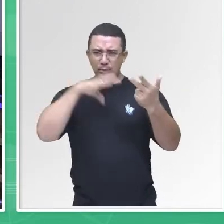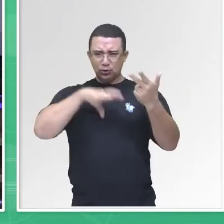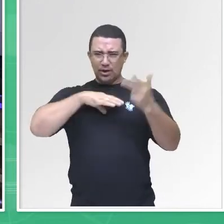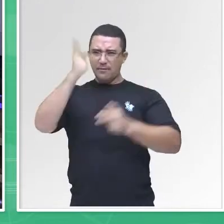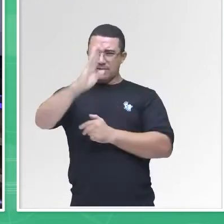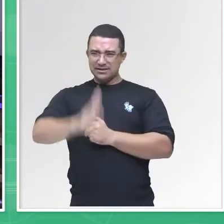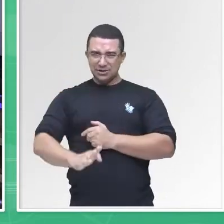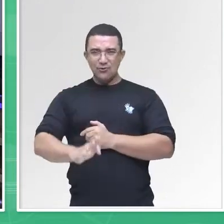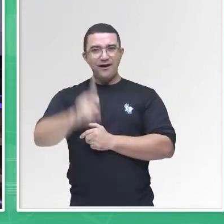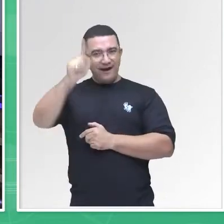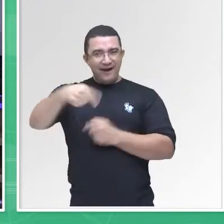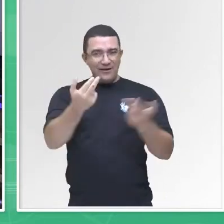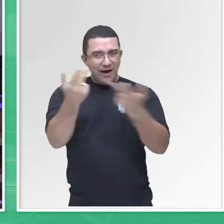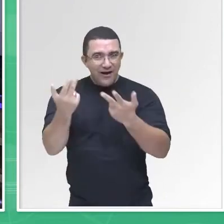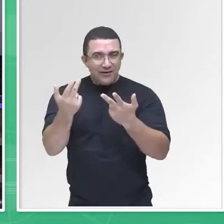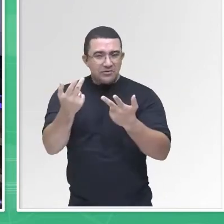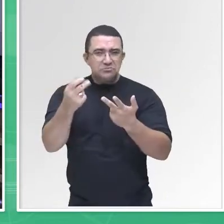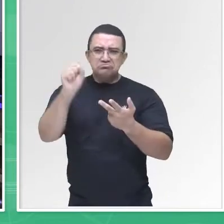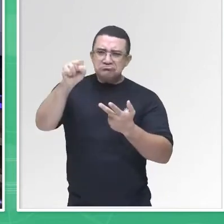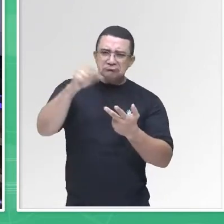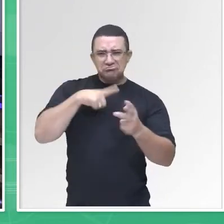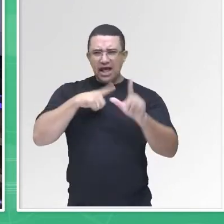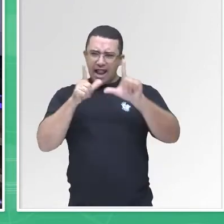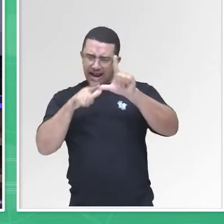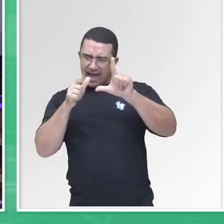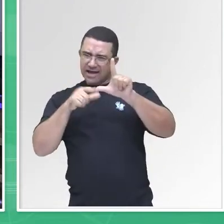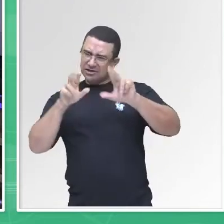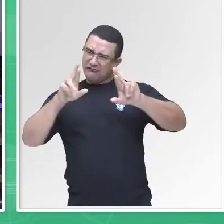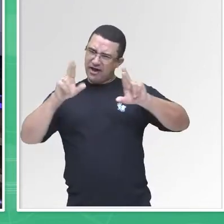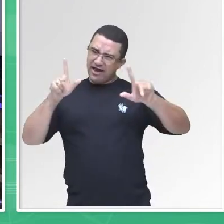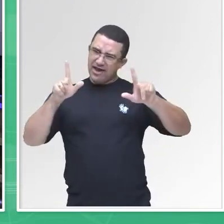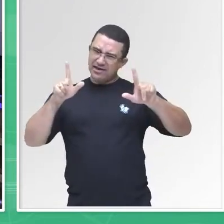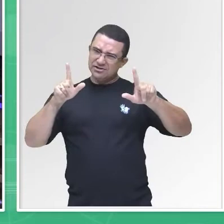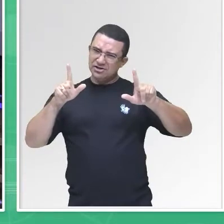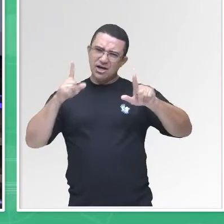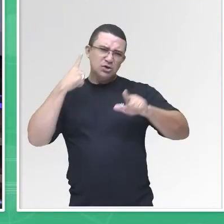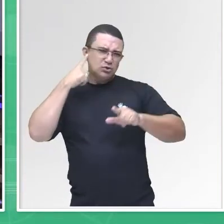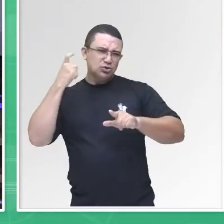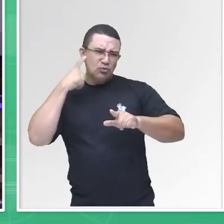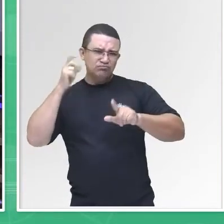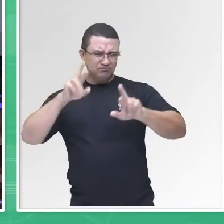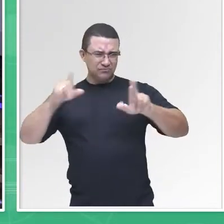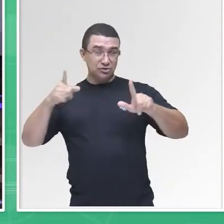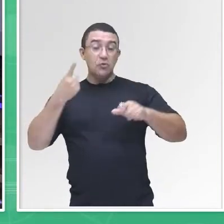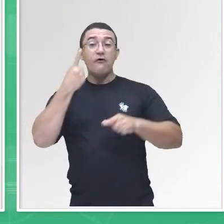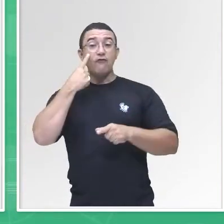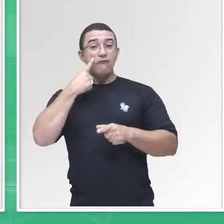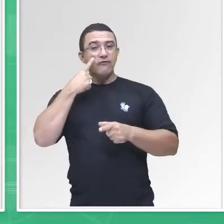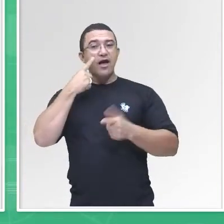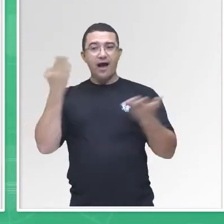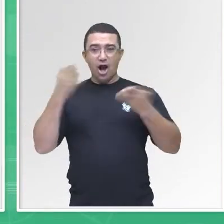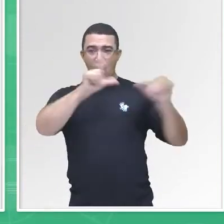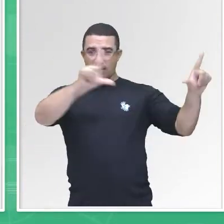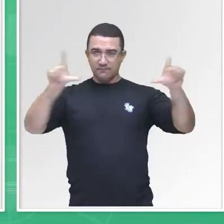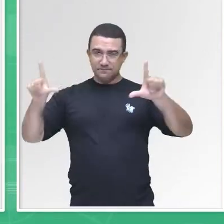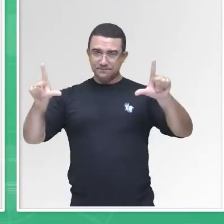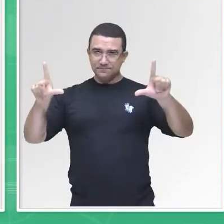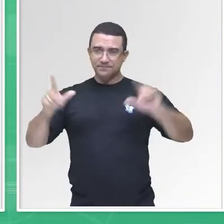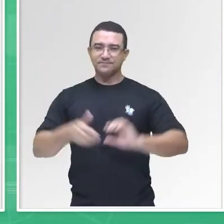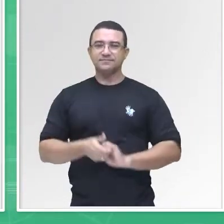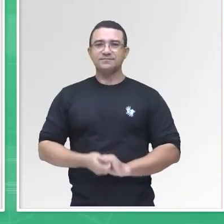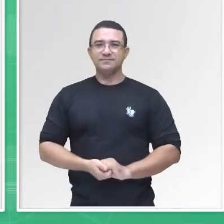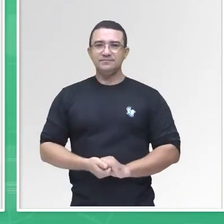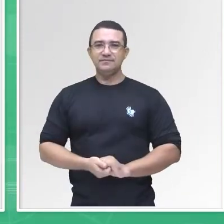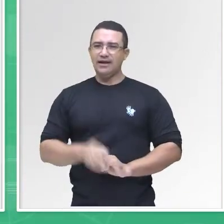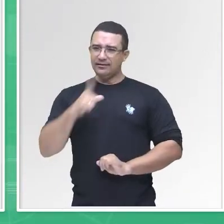alfabeto português? Será se tem letras que tem mais de que um som, do que um som? Vamos ver isso agora? Vamos lá, então. Veja, nós